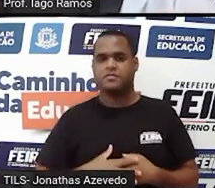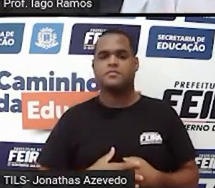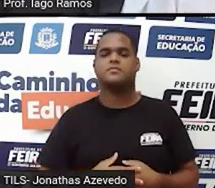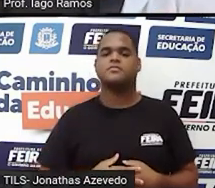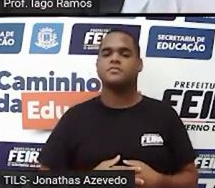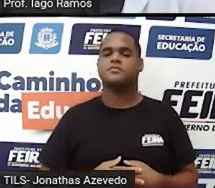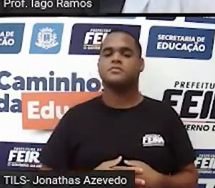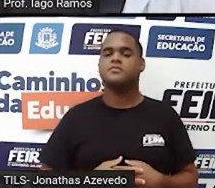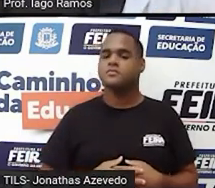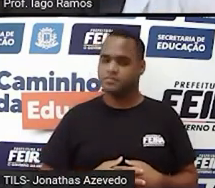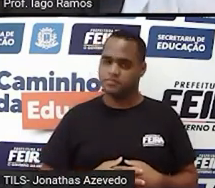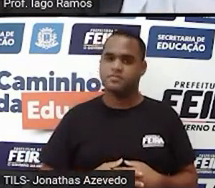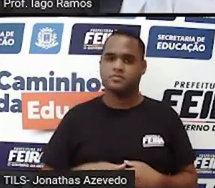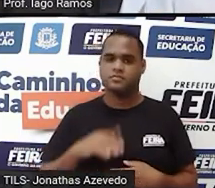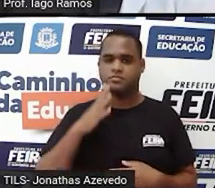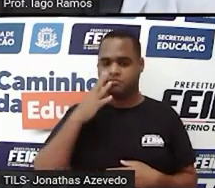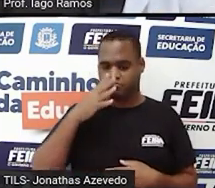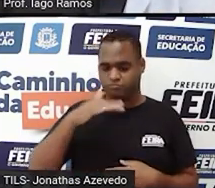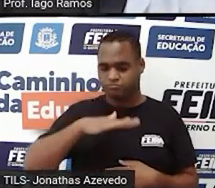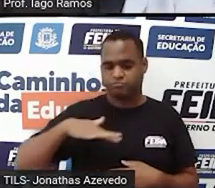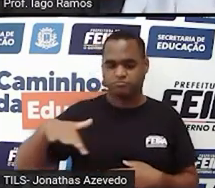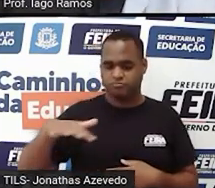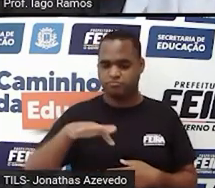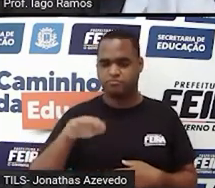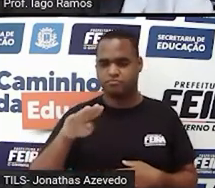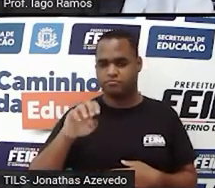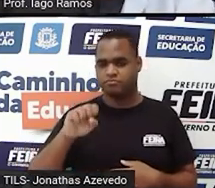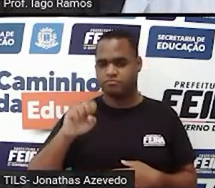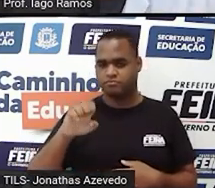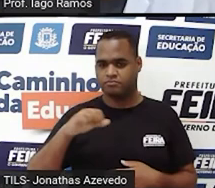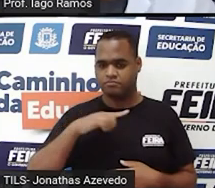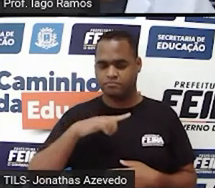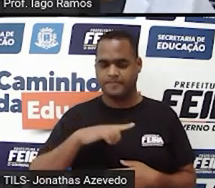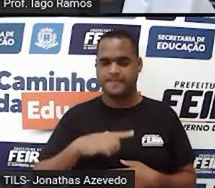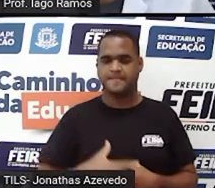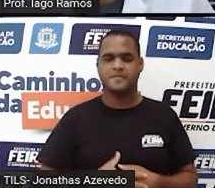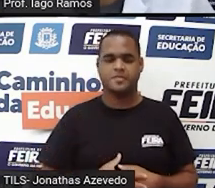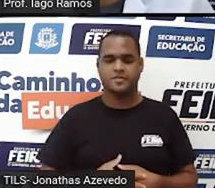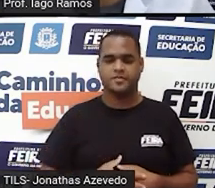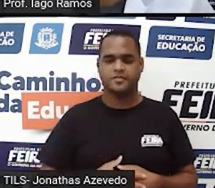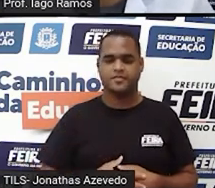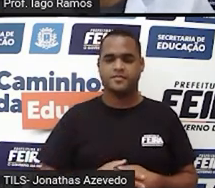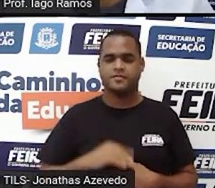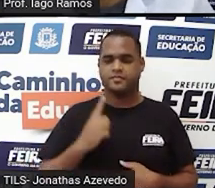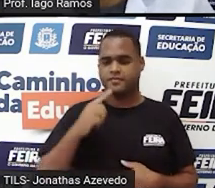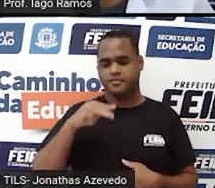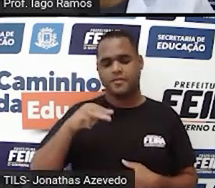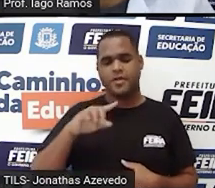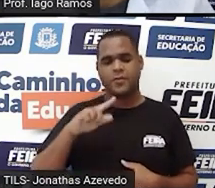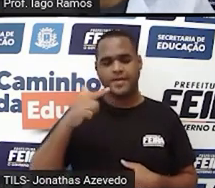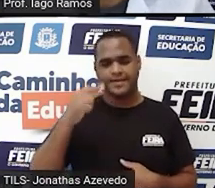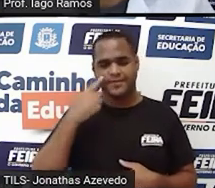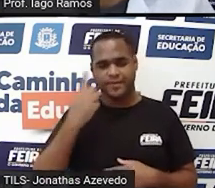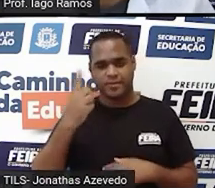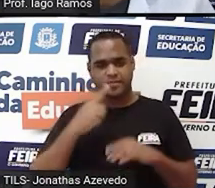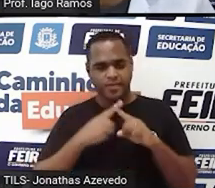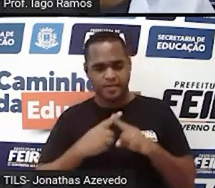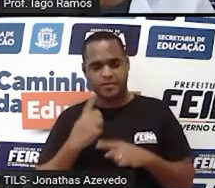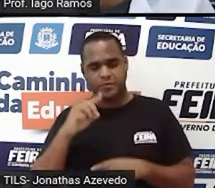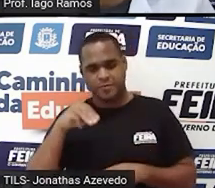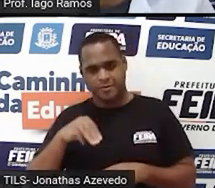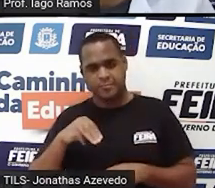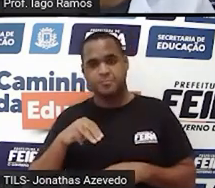é forrar para a tampa de baixo por dentro é um metro quadrado vezes um metro